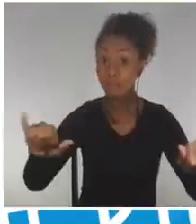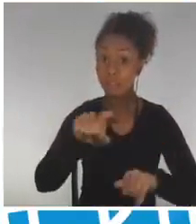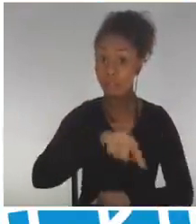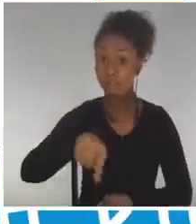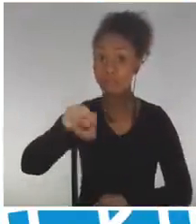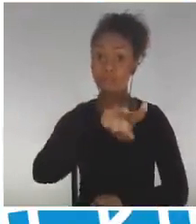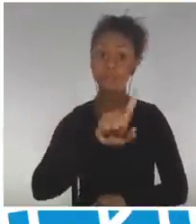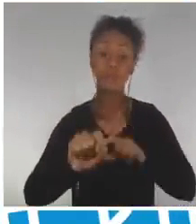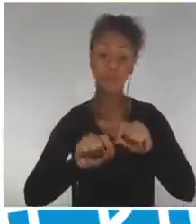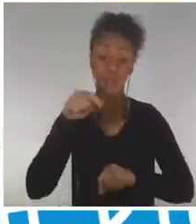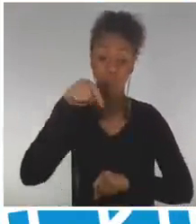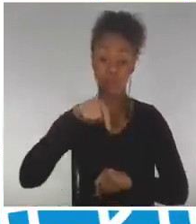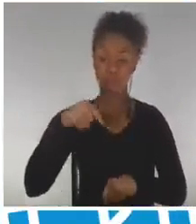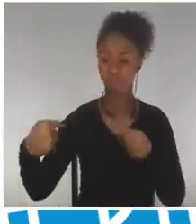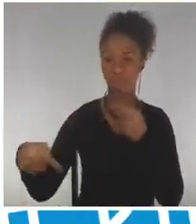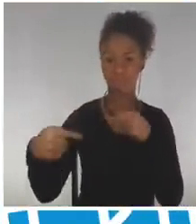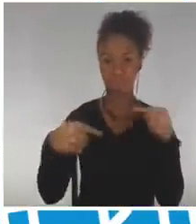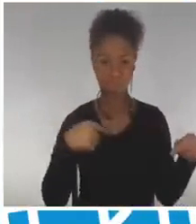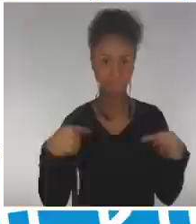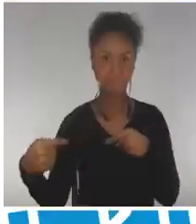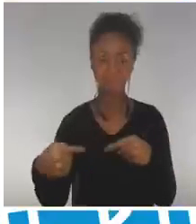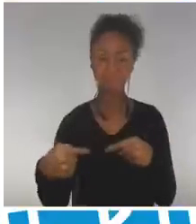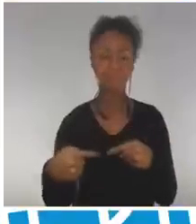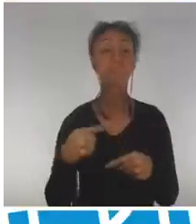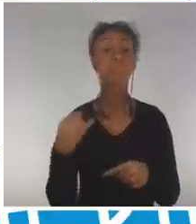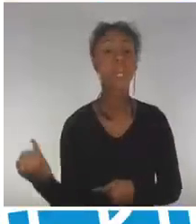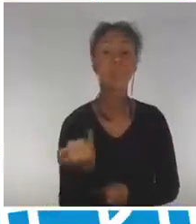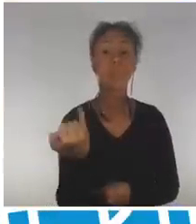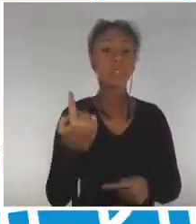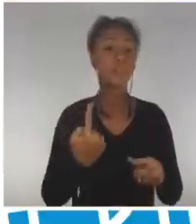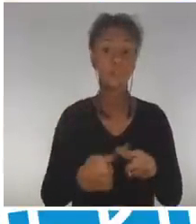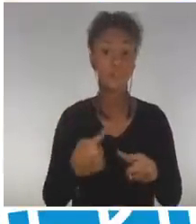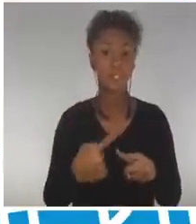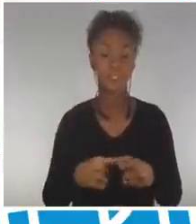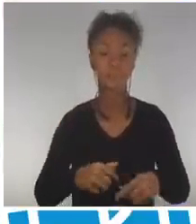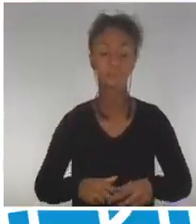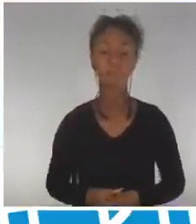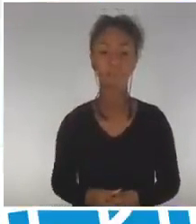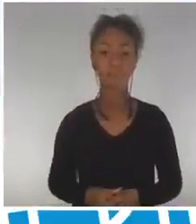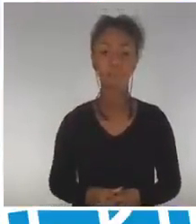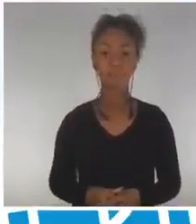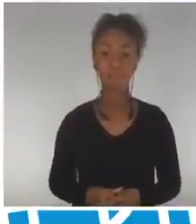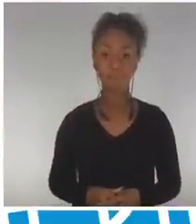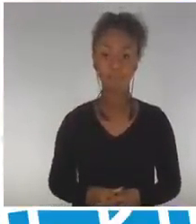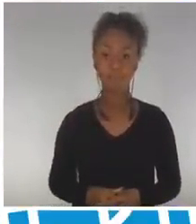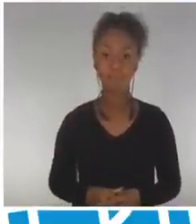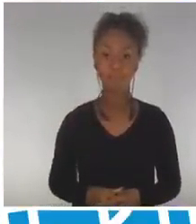muito importante para ajudar a